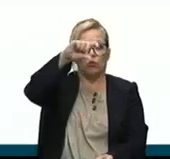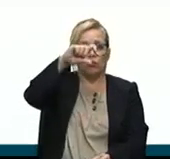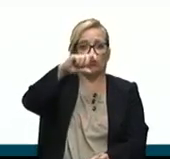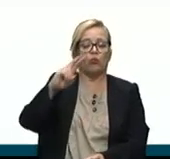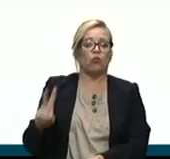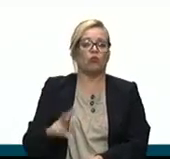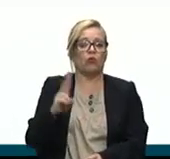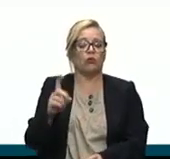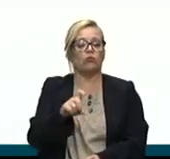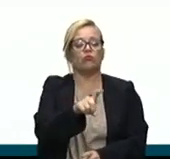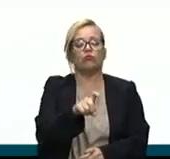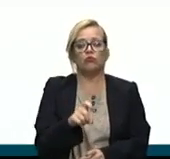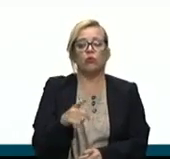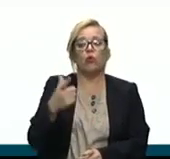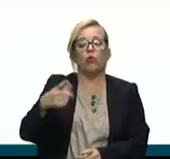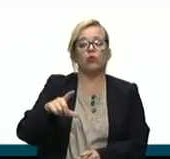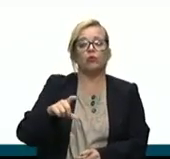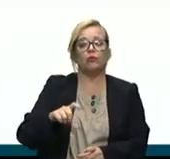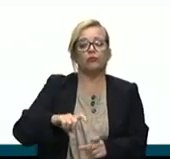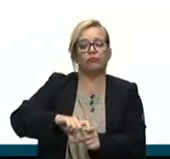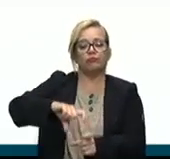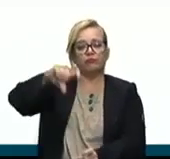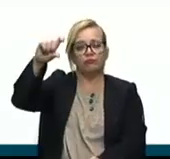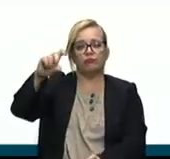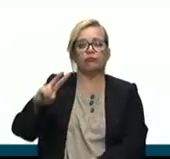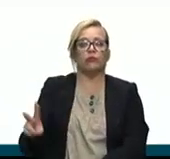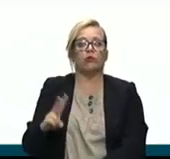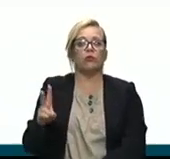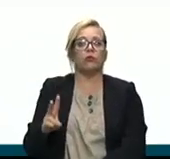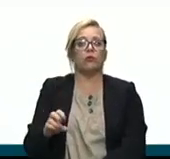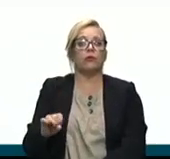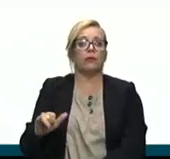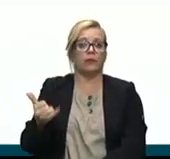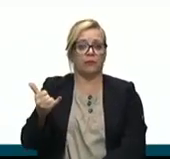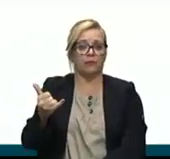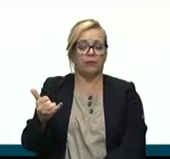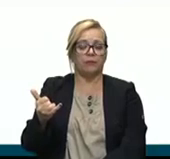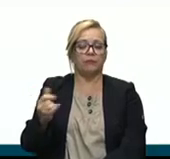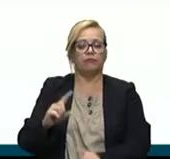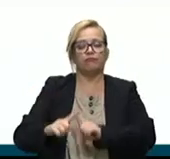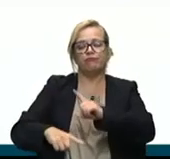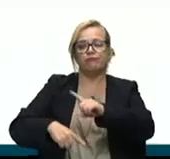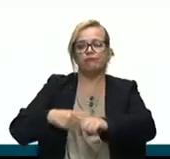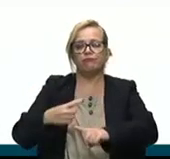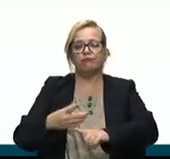valores referentes ao x, e na segunda coluna, valores referentes ao y, e